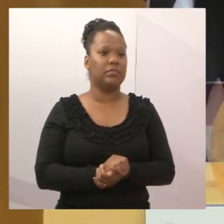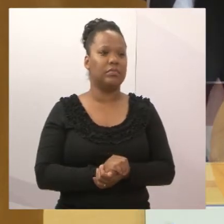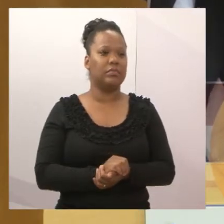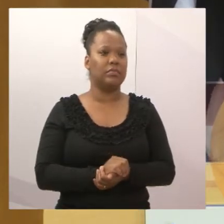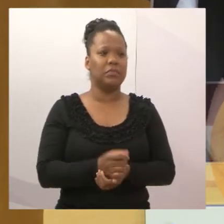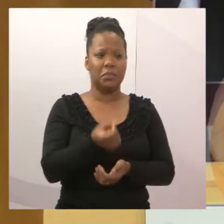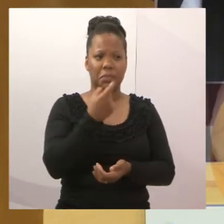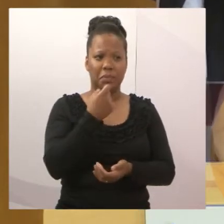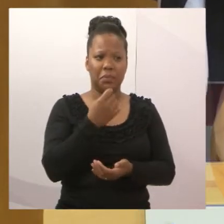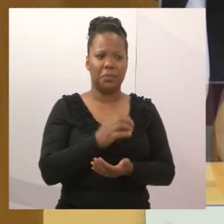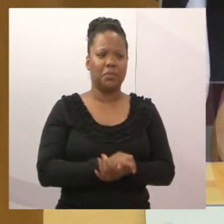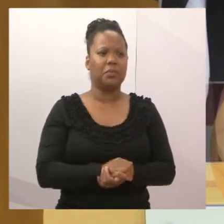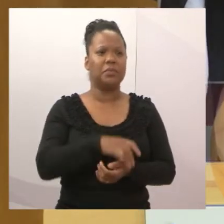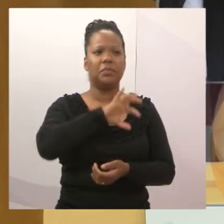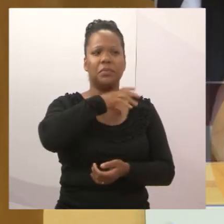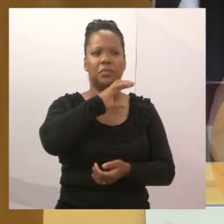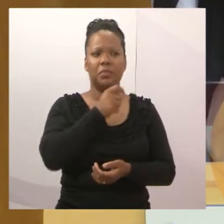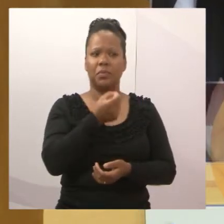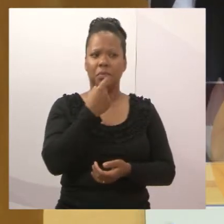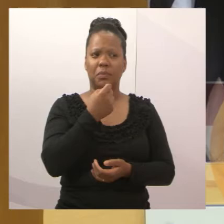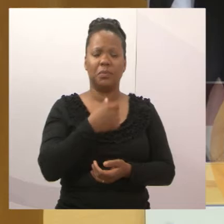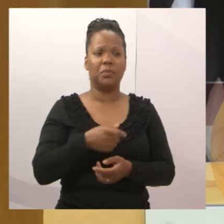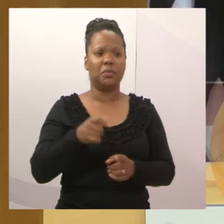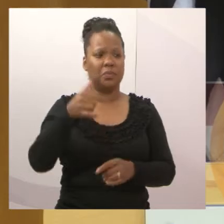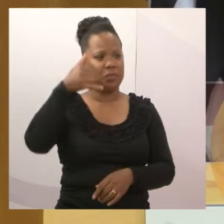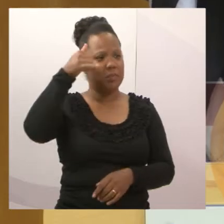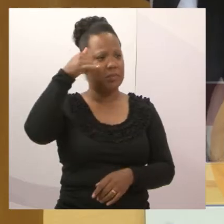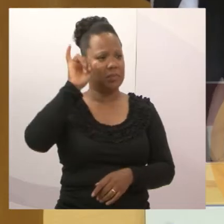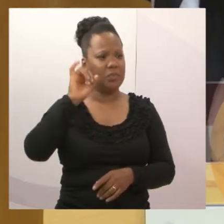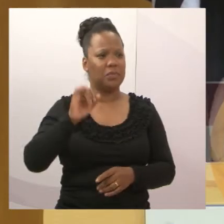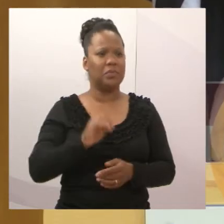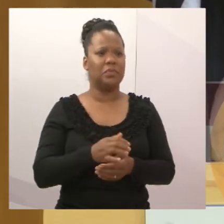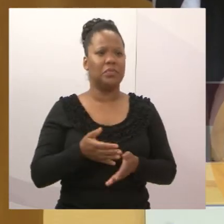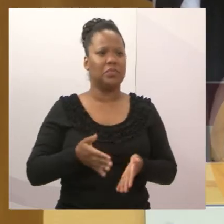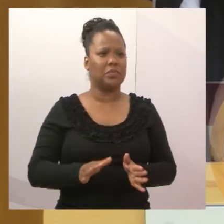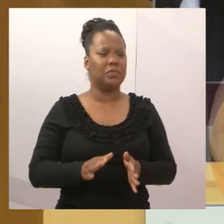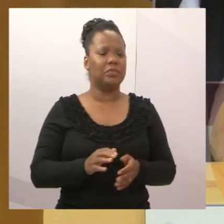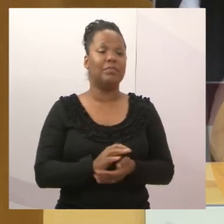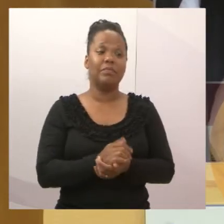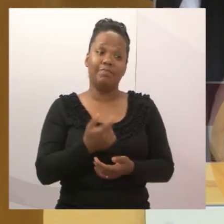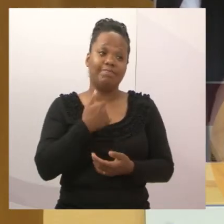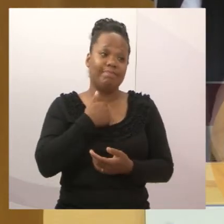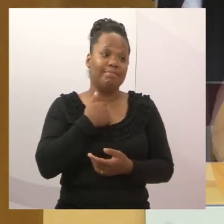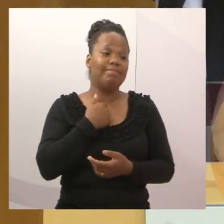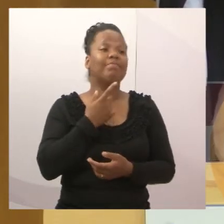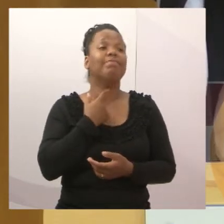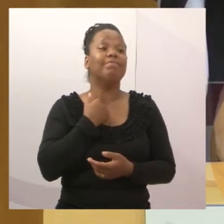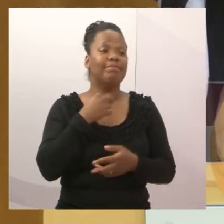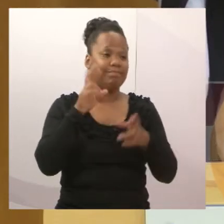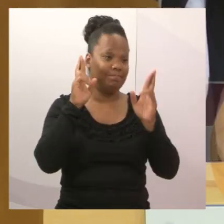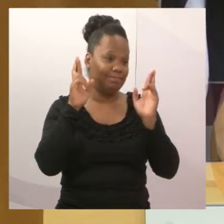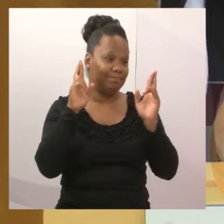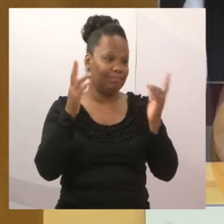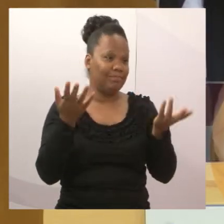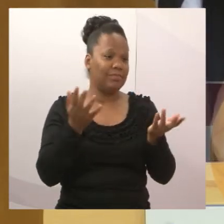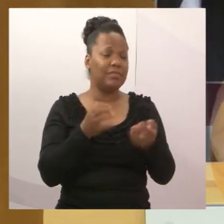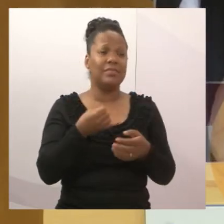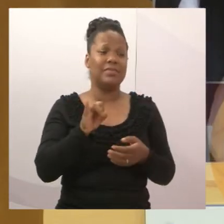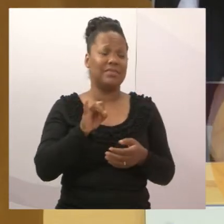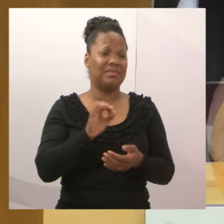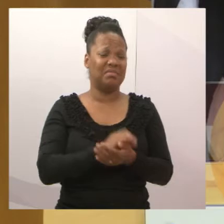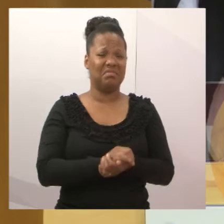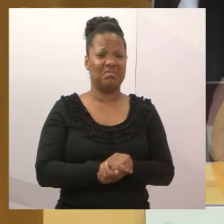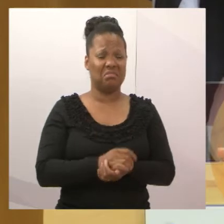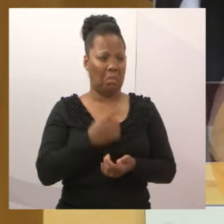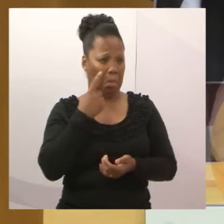Isso me alegrou muito mais agora, porque eu vi, é o que eu falo, eu quero acreditar. Se eu for desacreditar, eu